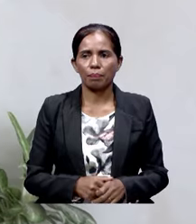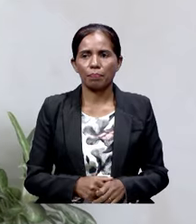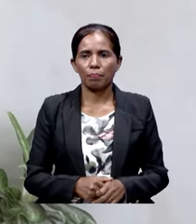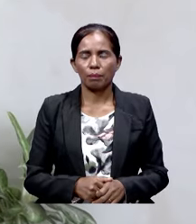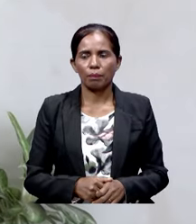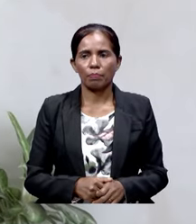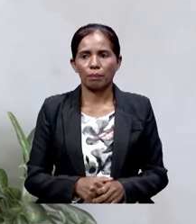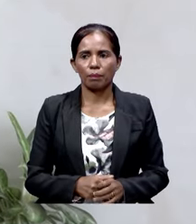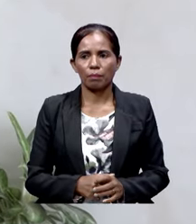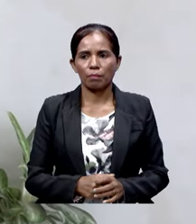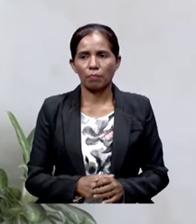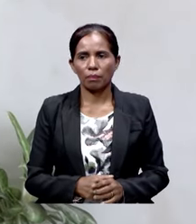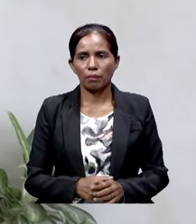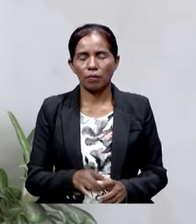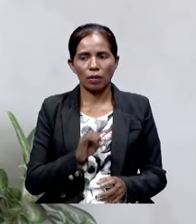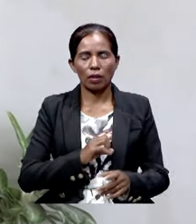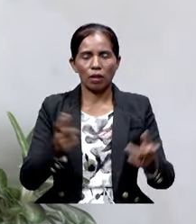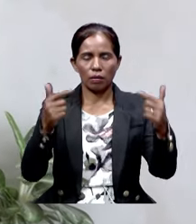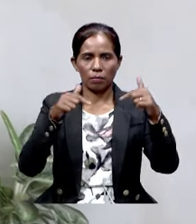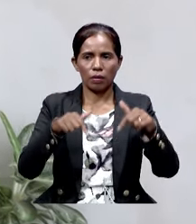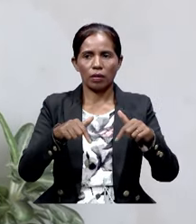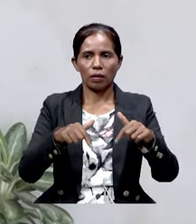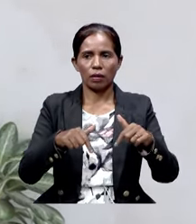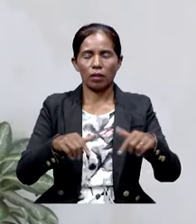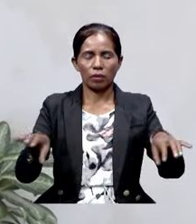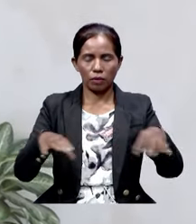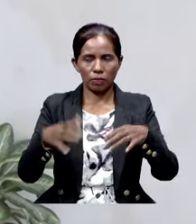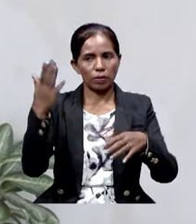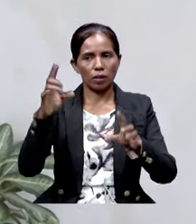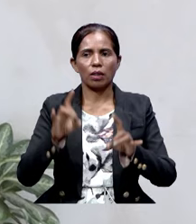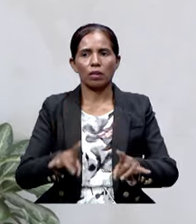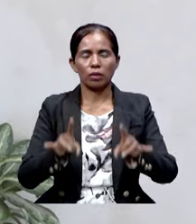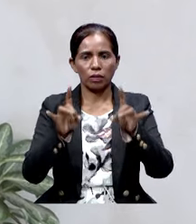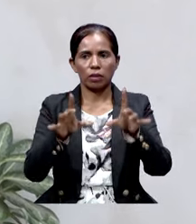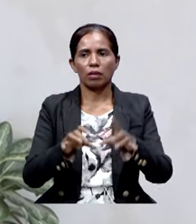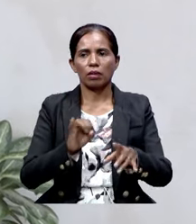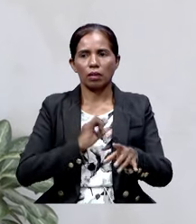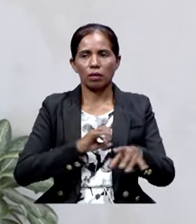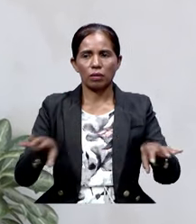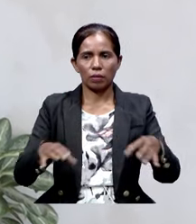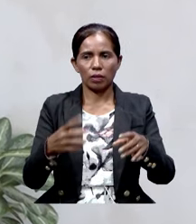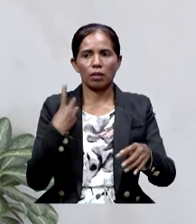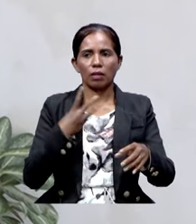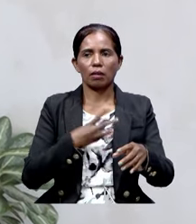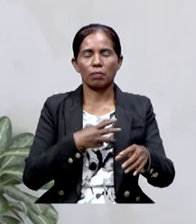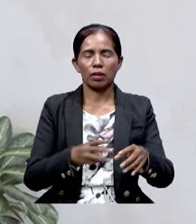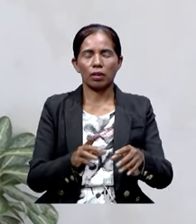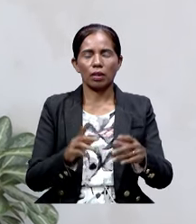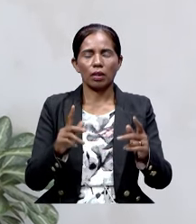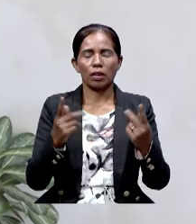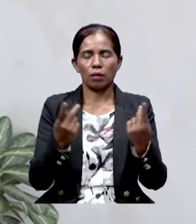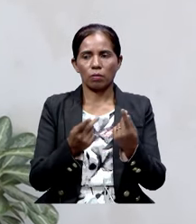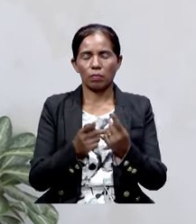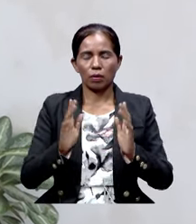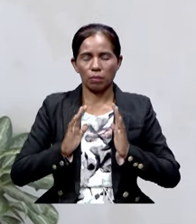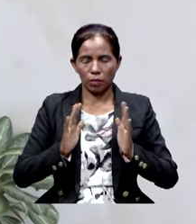E ato mai ao serviço Austrália. O serviço de Austrália, mas a minha empregadora precisa de algo que